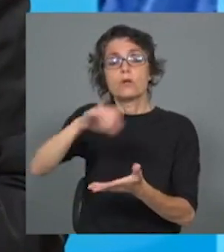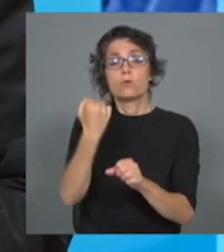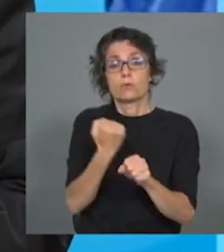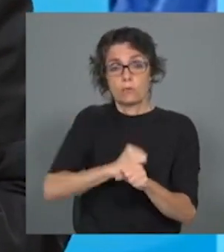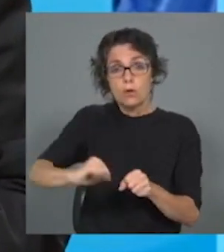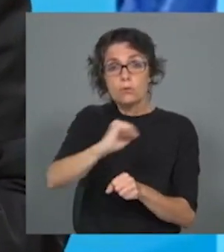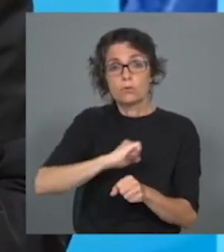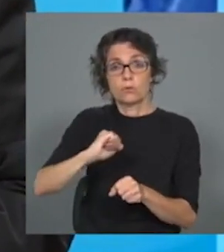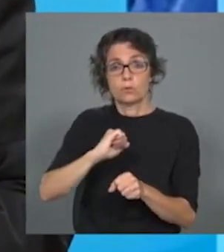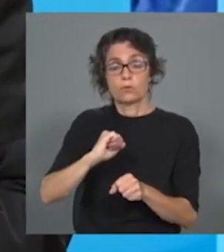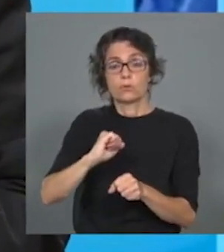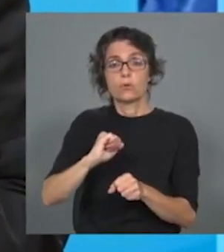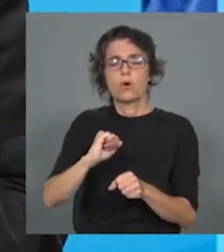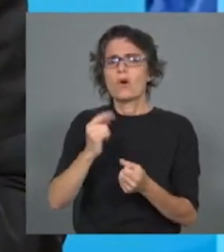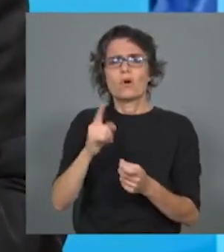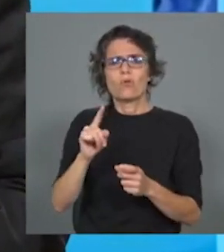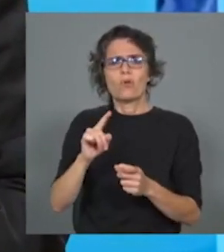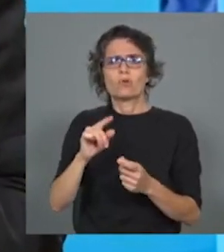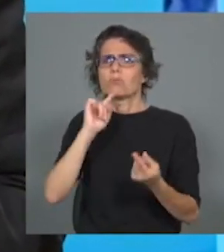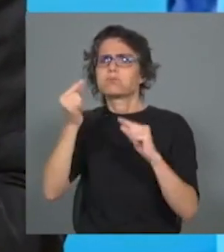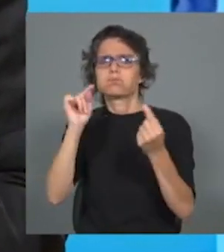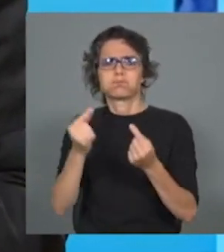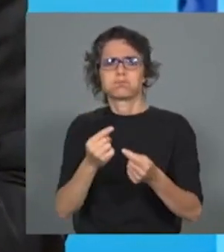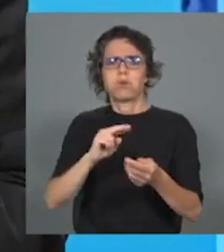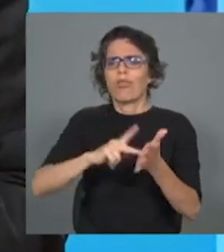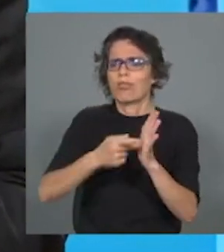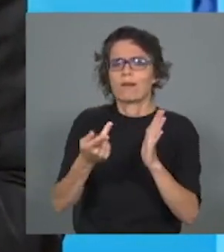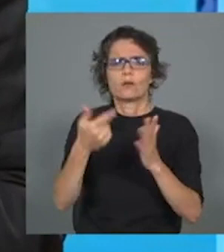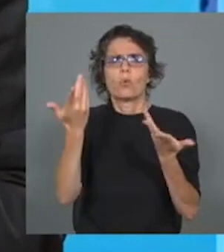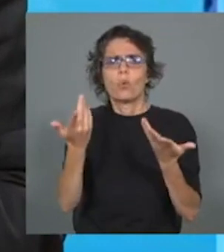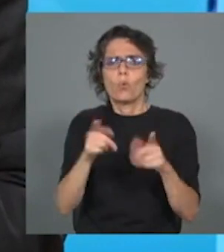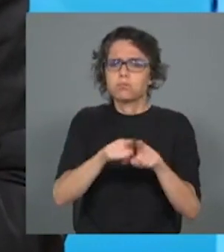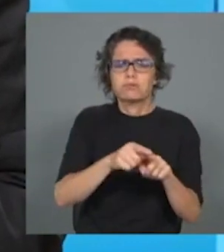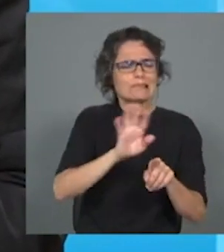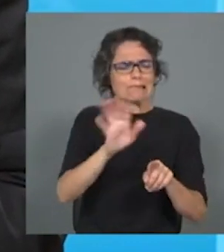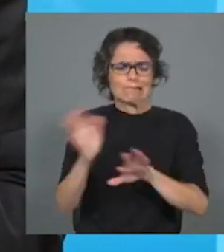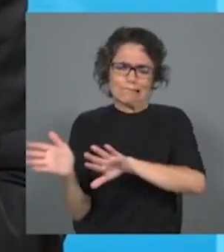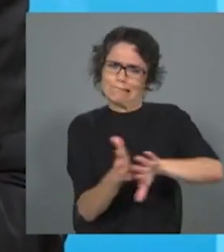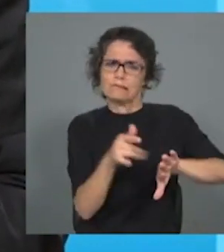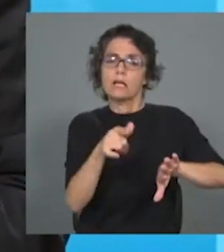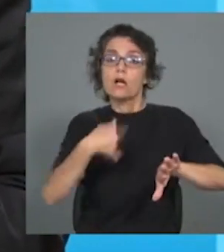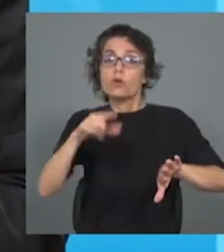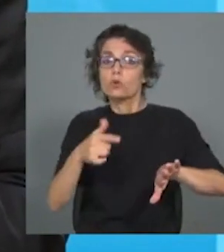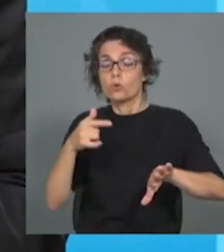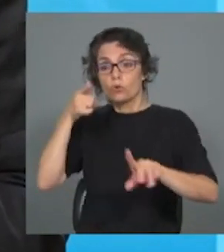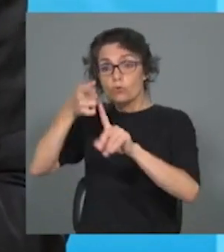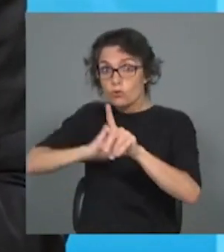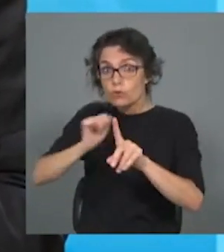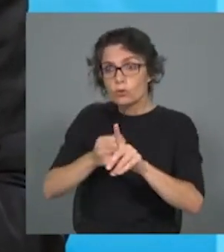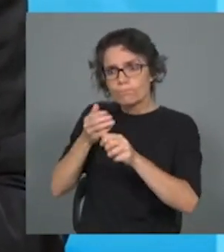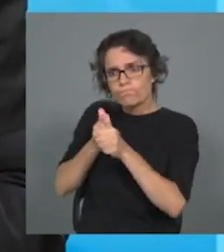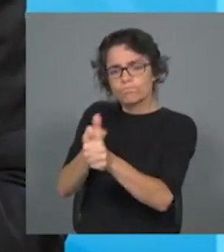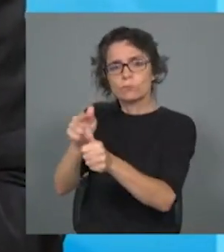é meter-nos na questão técnica, nem na questão política, porventura, mas sim acompanhá-los não só quando acontecem as desgraças,